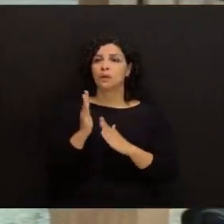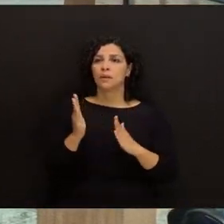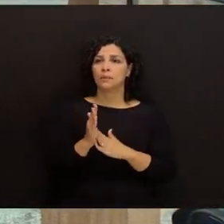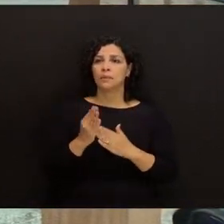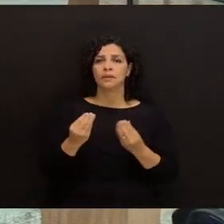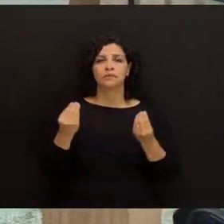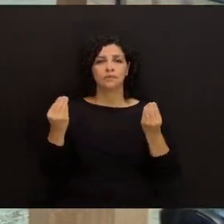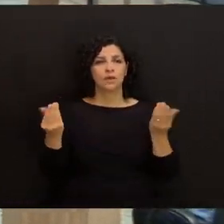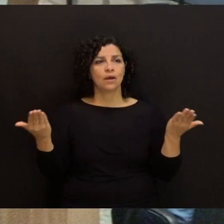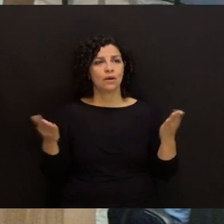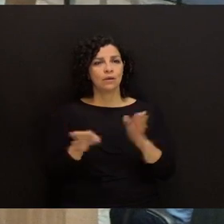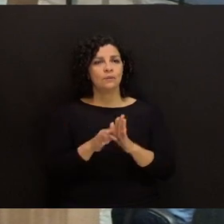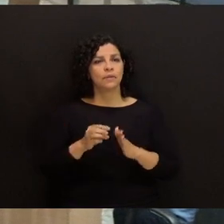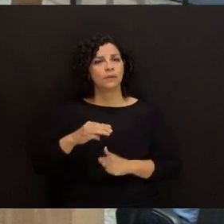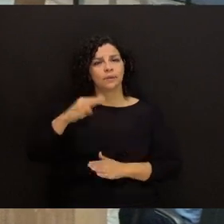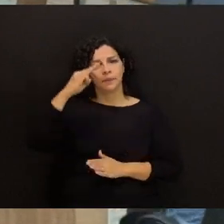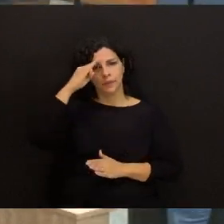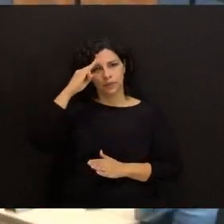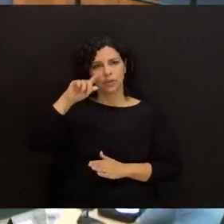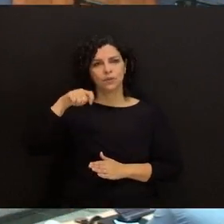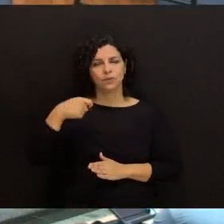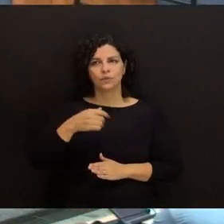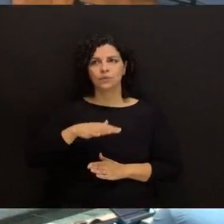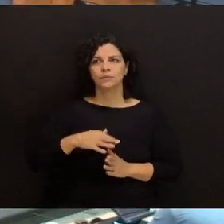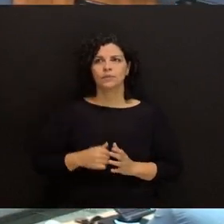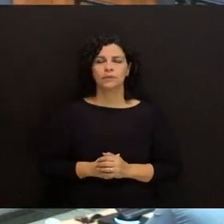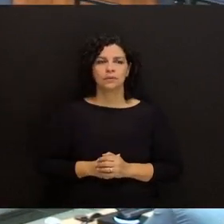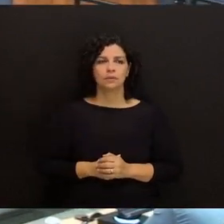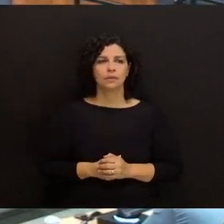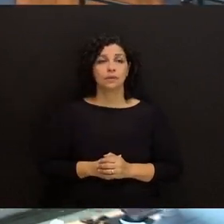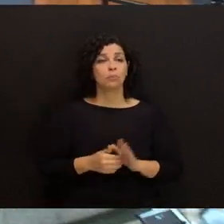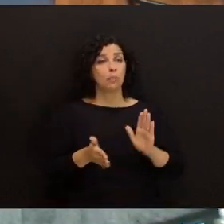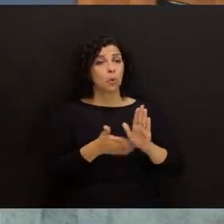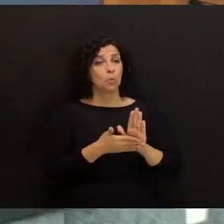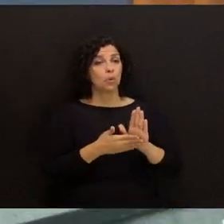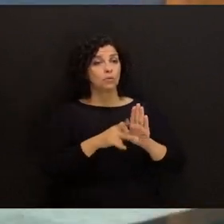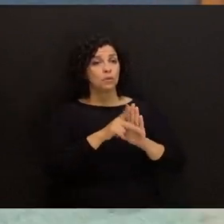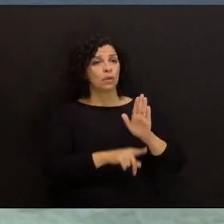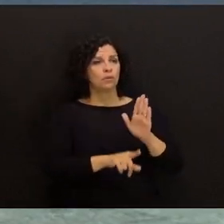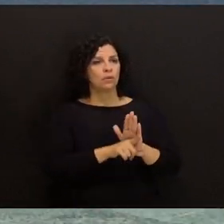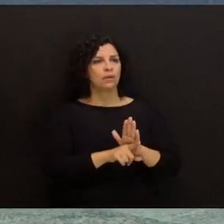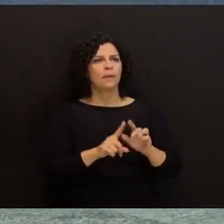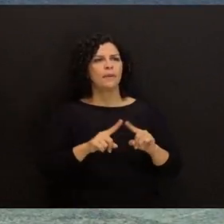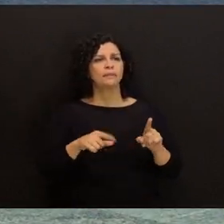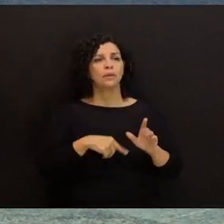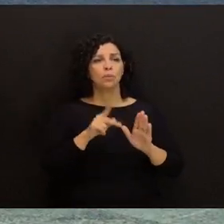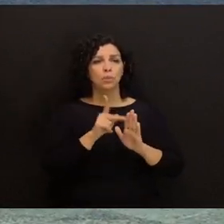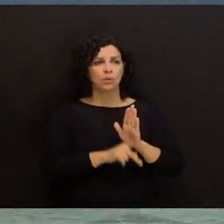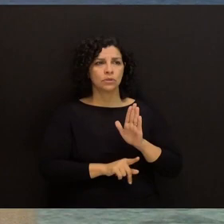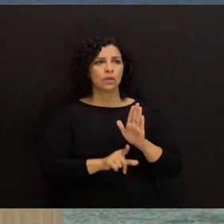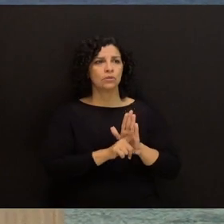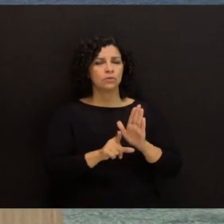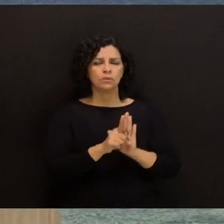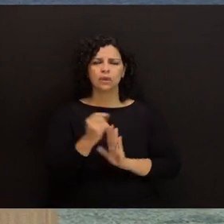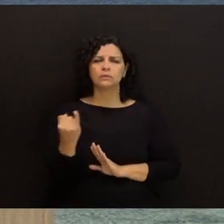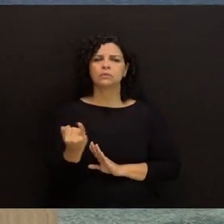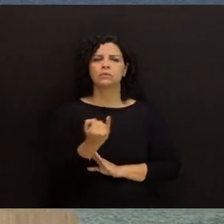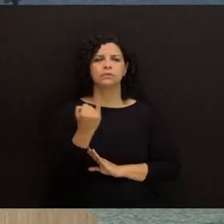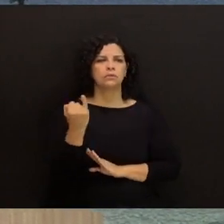o vereador delegado Michel pela proposição é um projeto importantíssimo